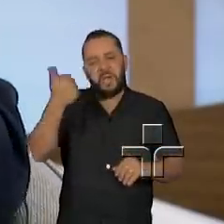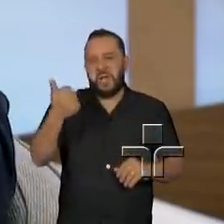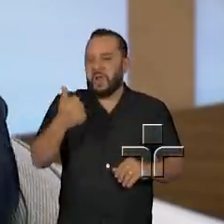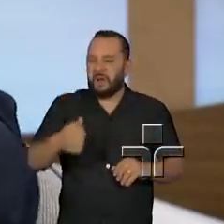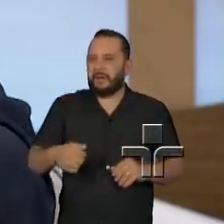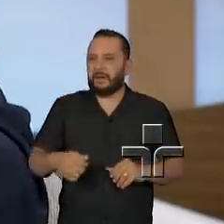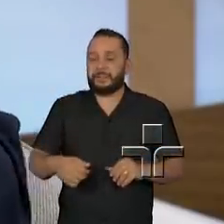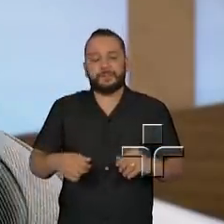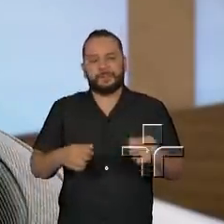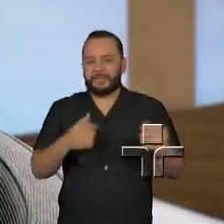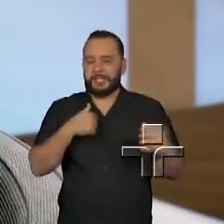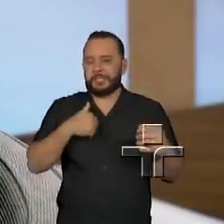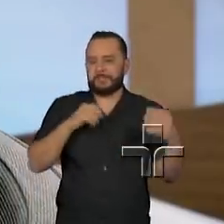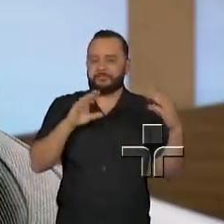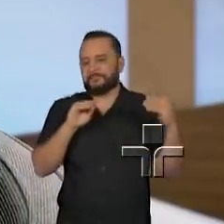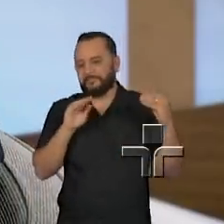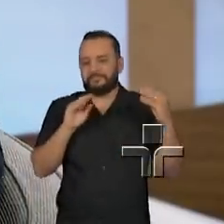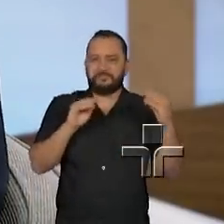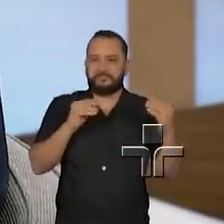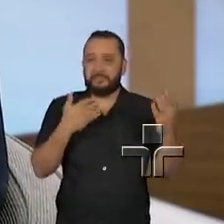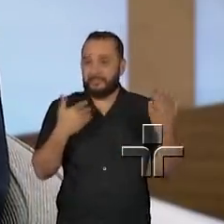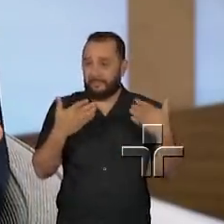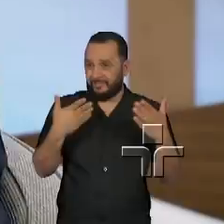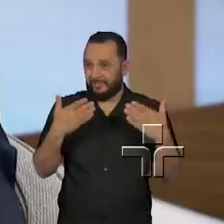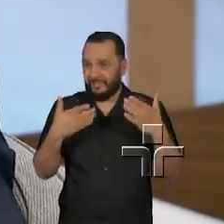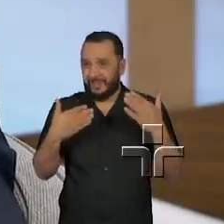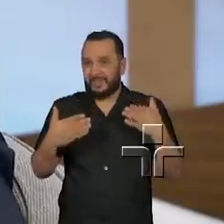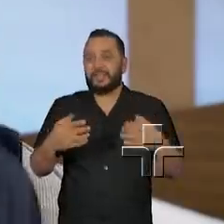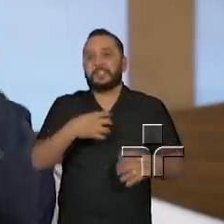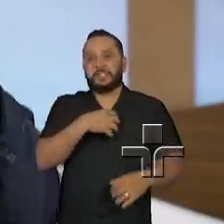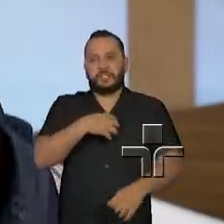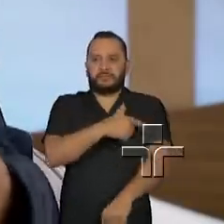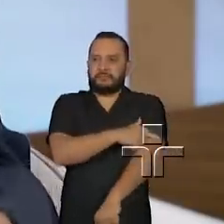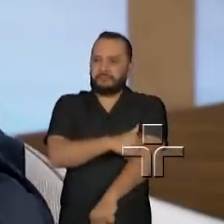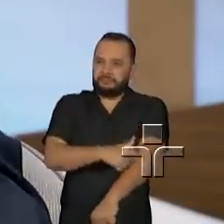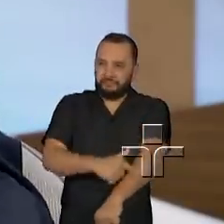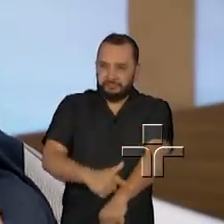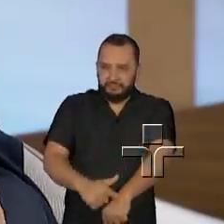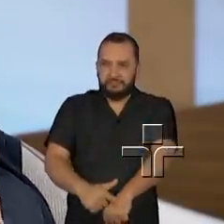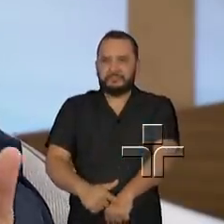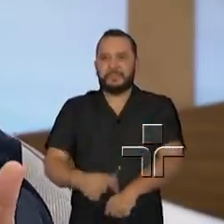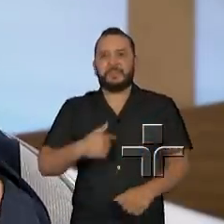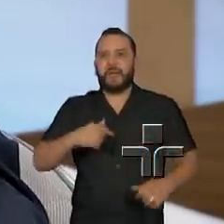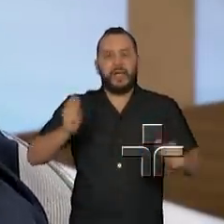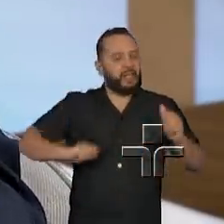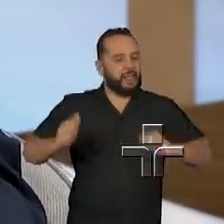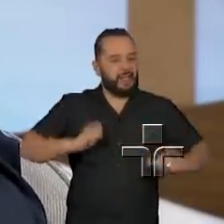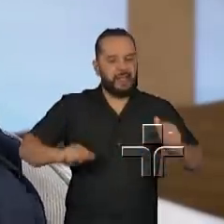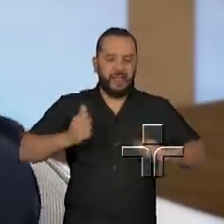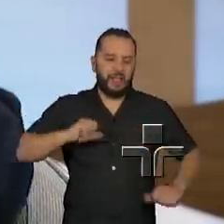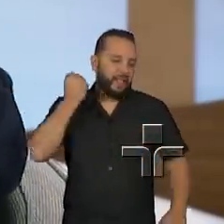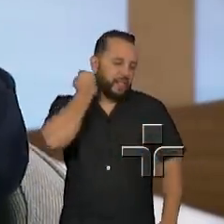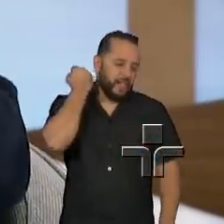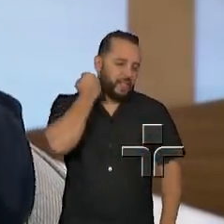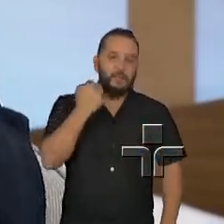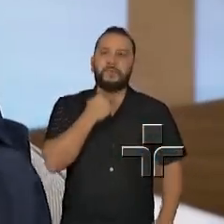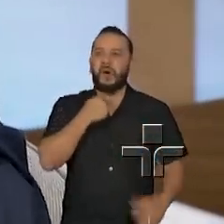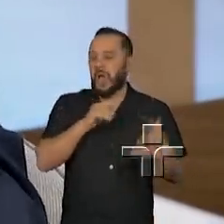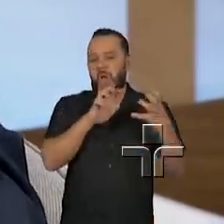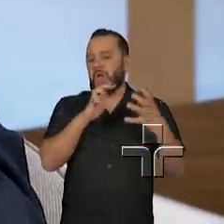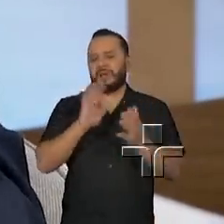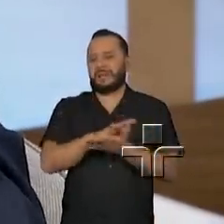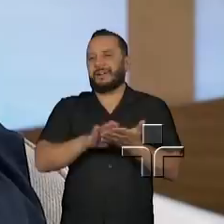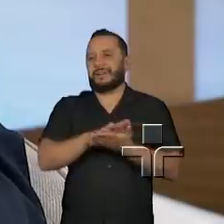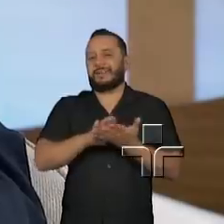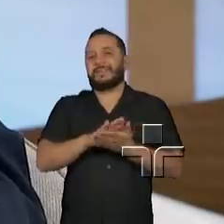A gente foi conversando, eu acho que o importante é conversar de maneira desarmada, sem estresse, sem briga. E quando foi chegando lá perto do